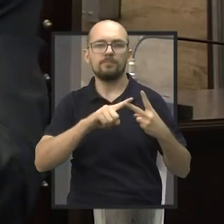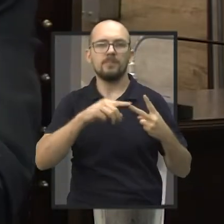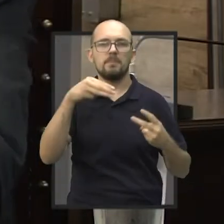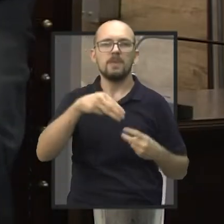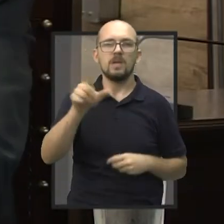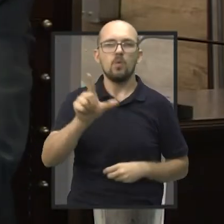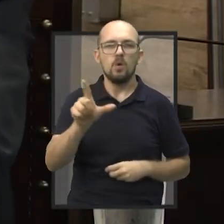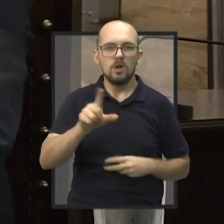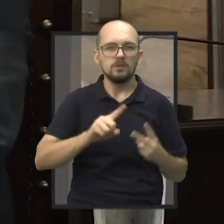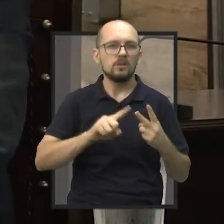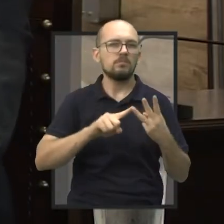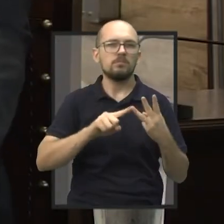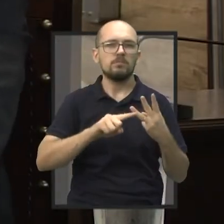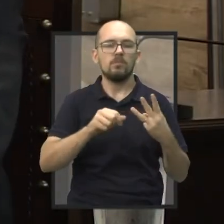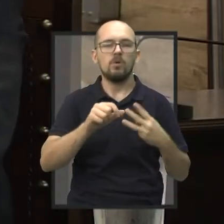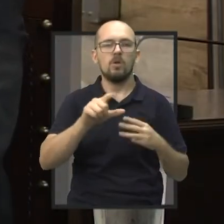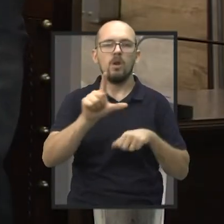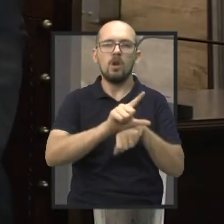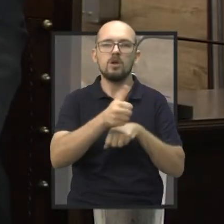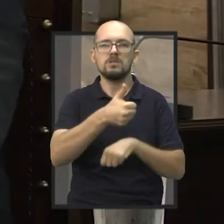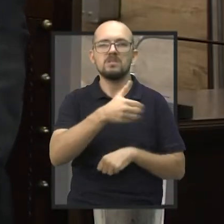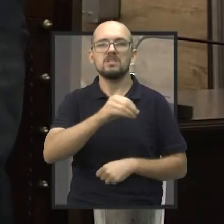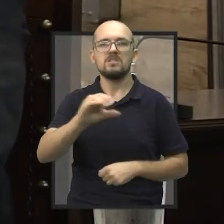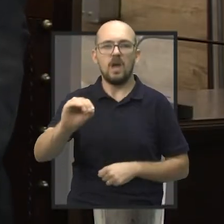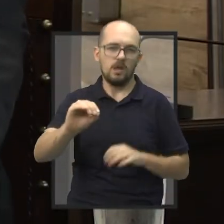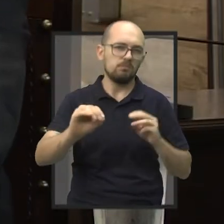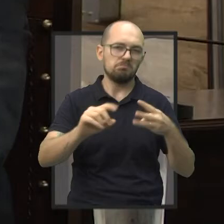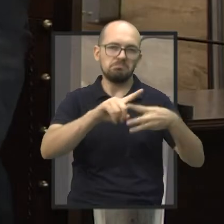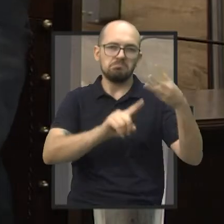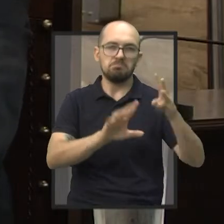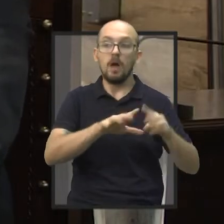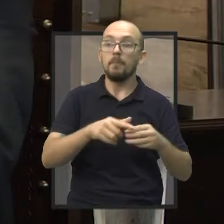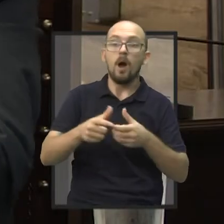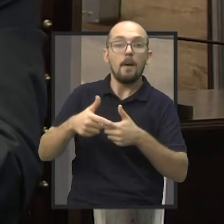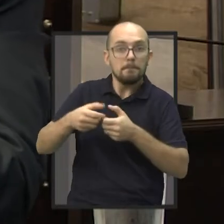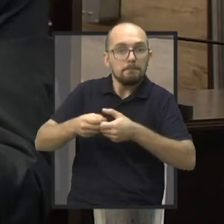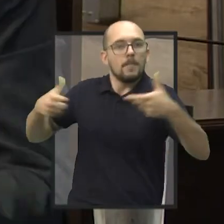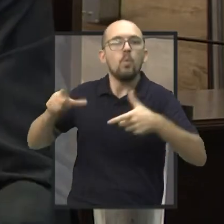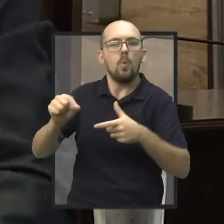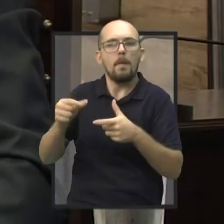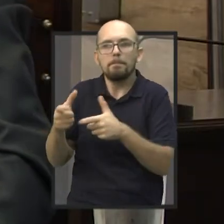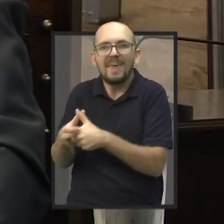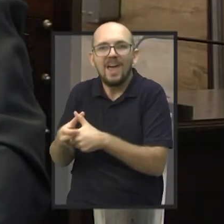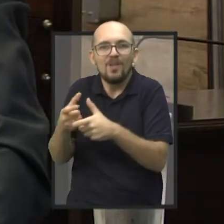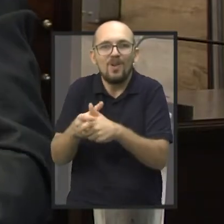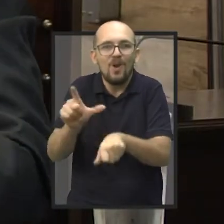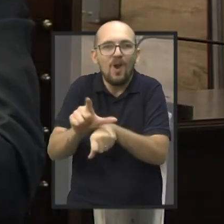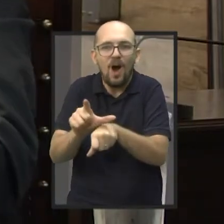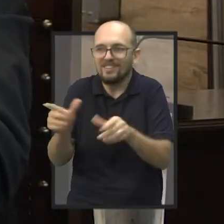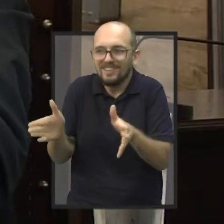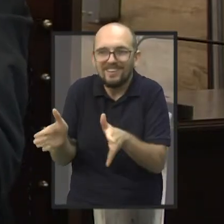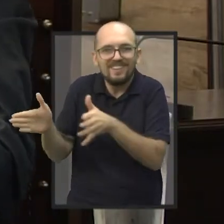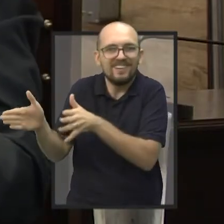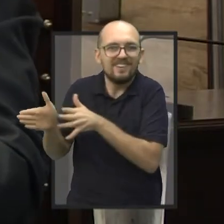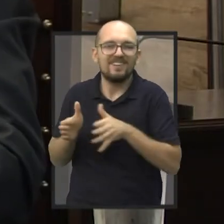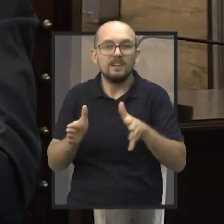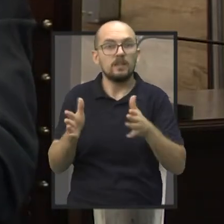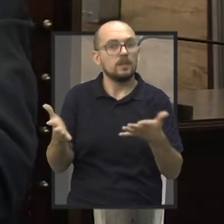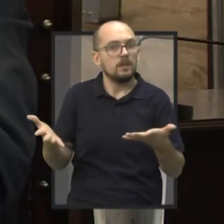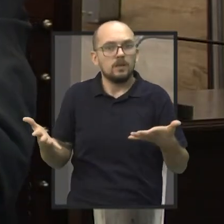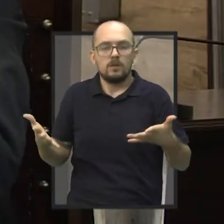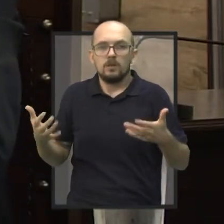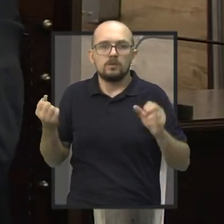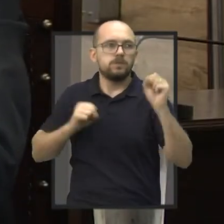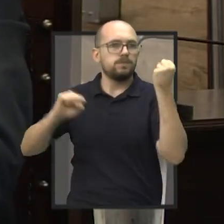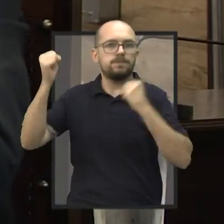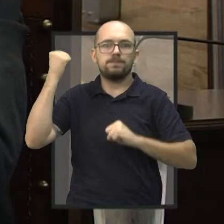entorno é povoado de comerciantes locais, pequenos, que tratam as suas famílias ali. né? E estão tendo a crise de nervos.